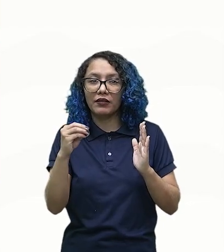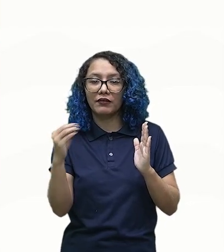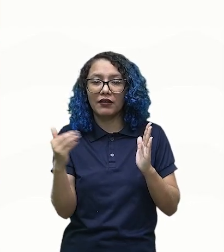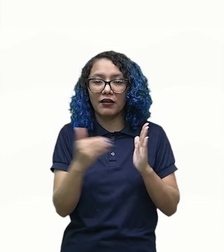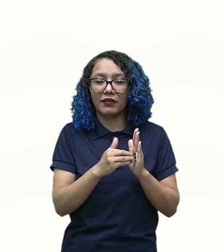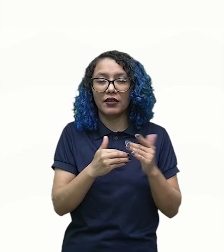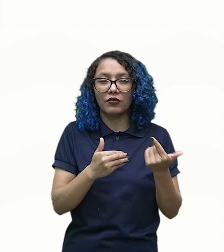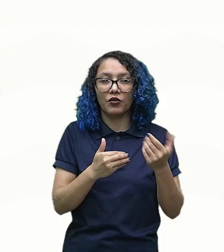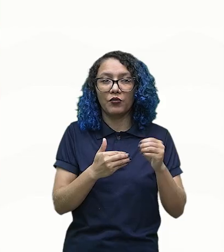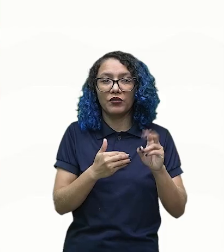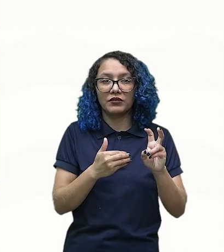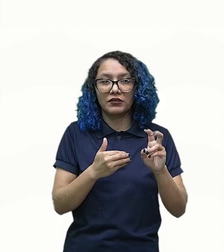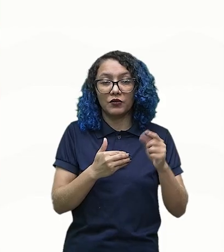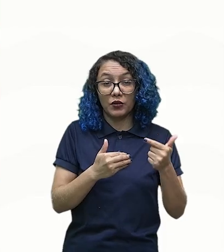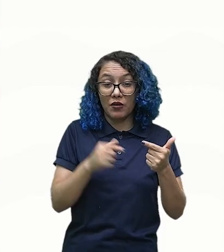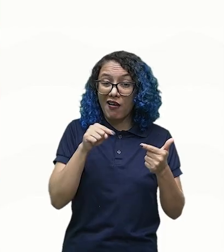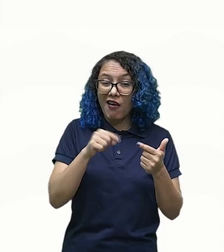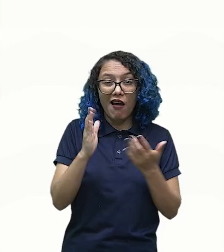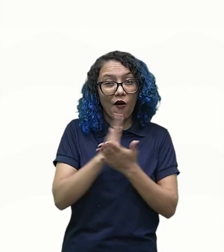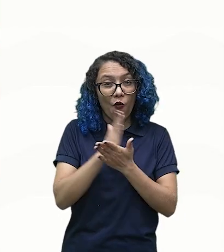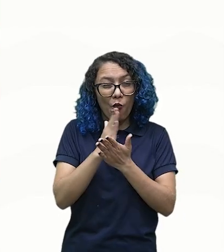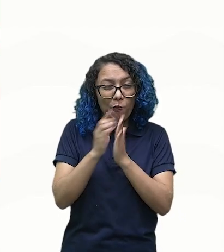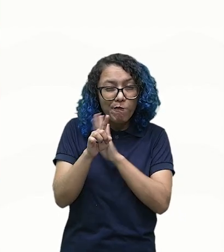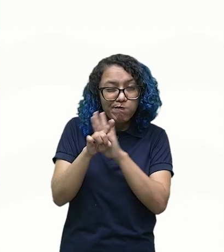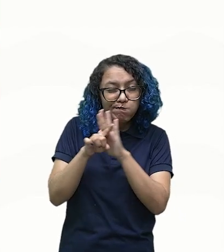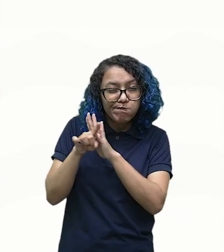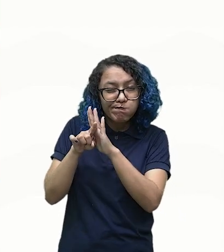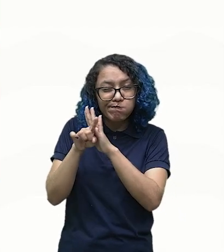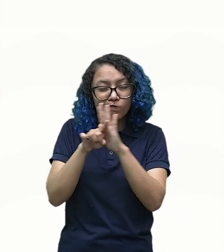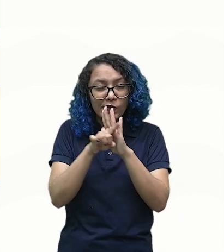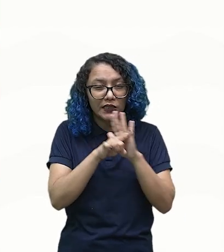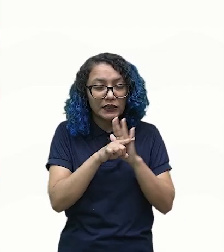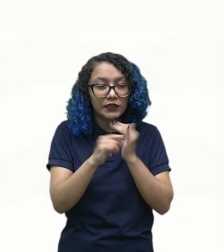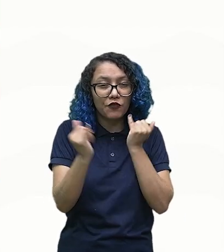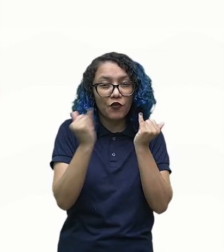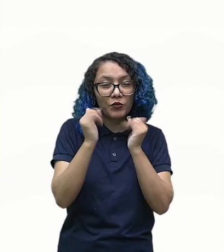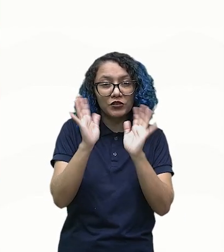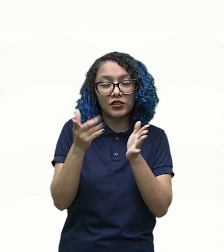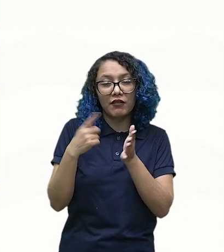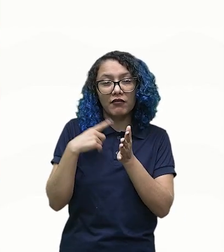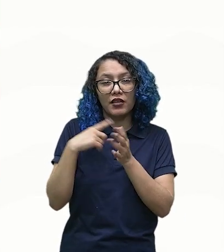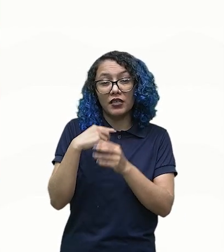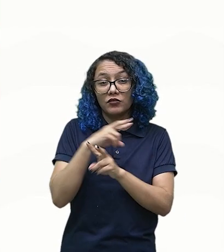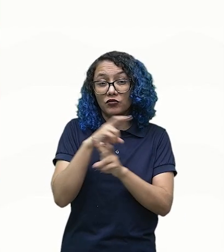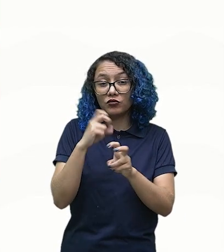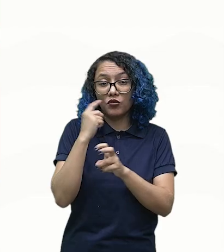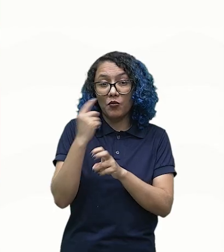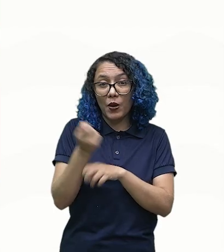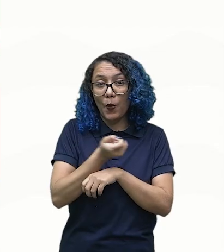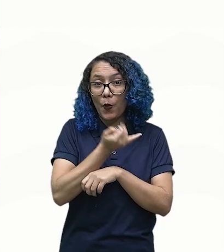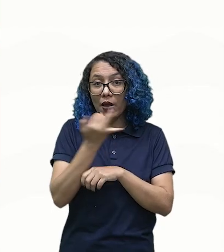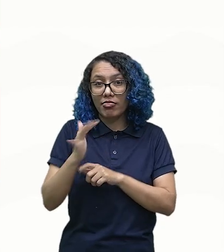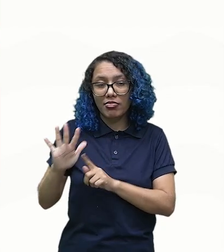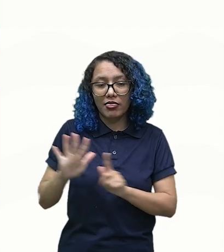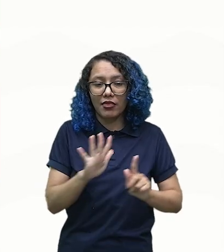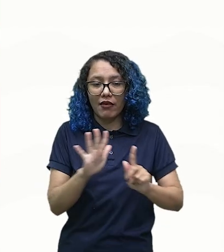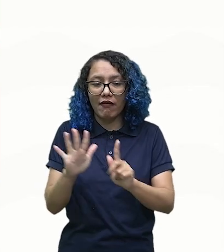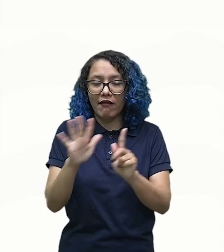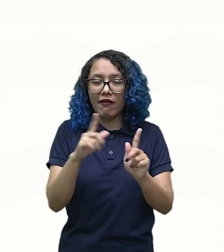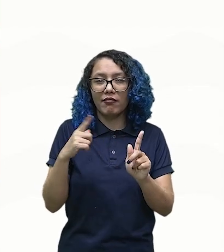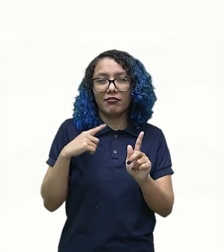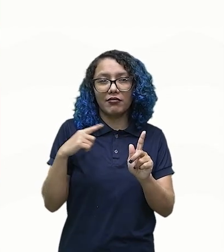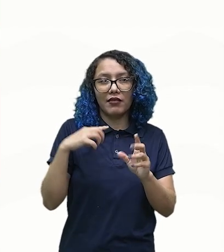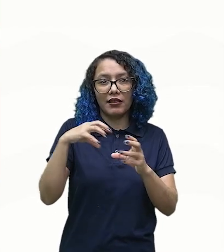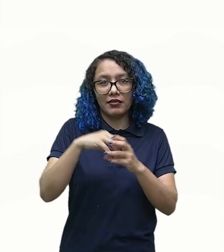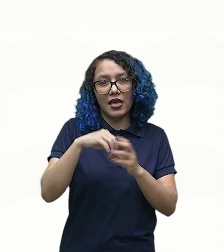2052. Isso são projeções realizadas com base nos dados que já existem sobre essa quantidade de gases que existem